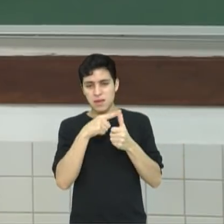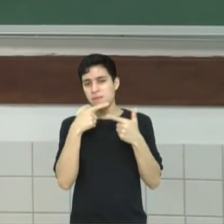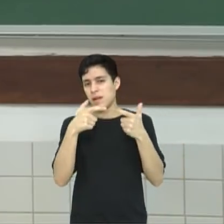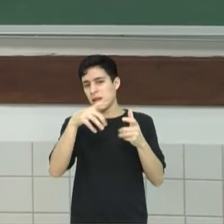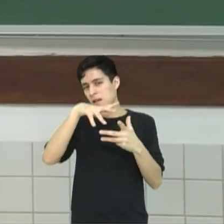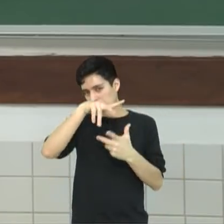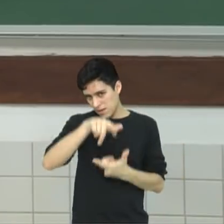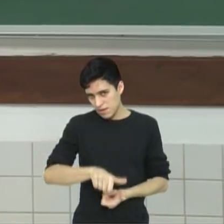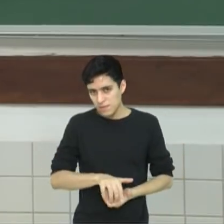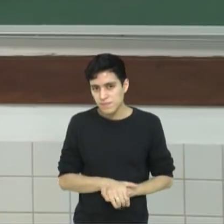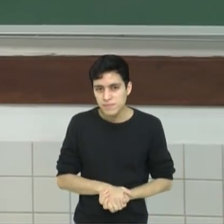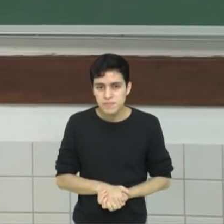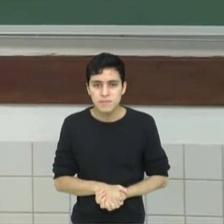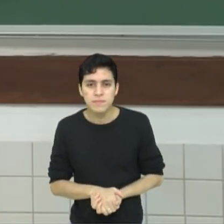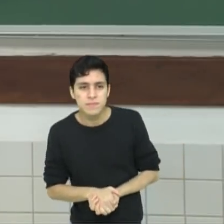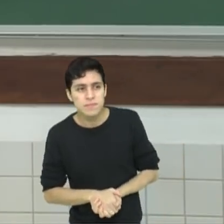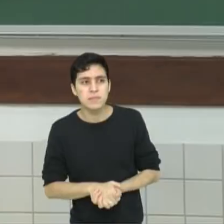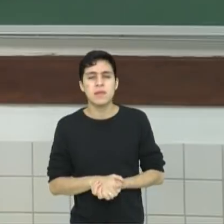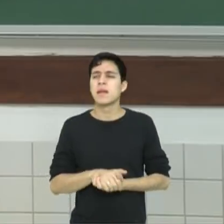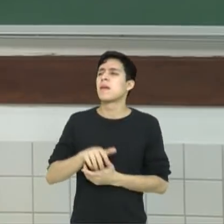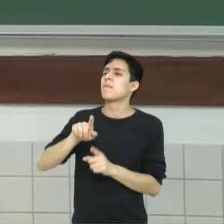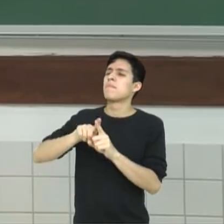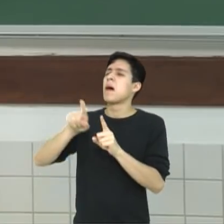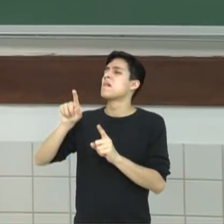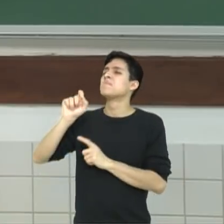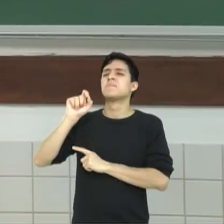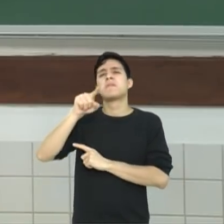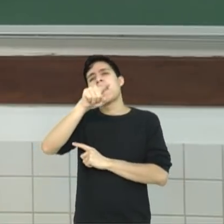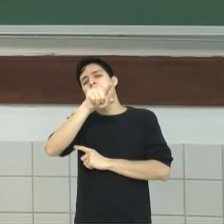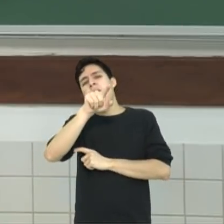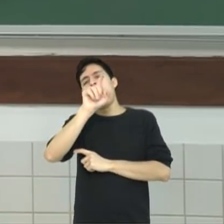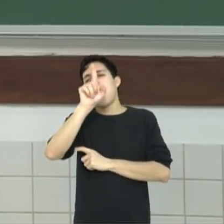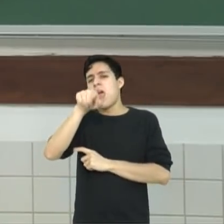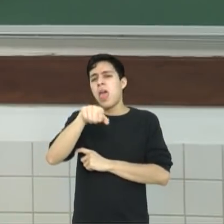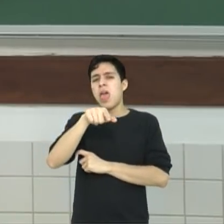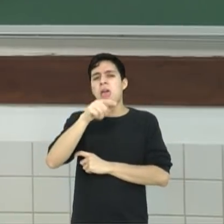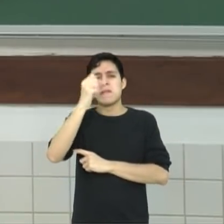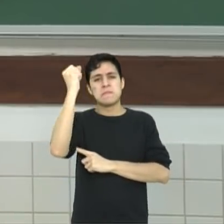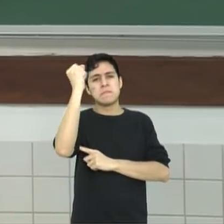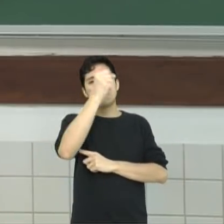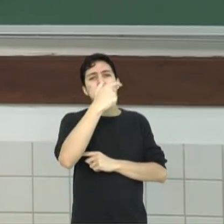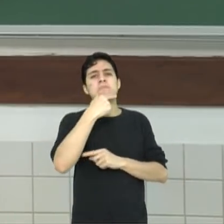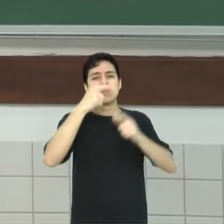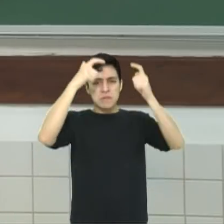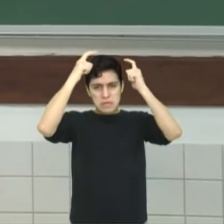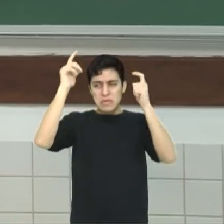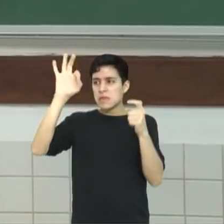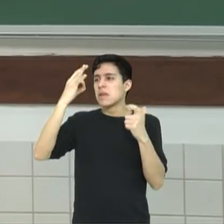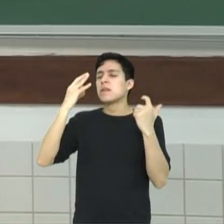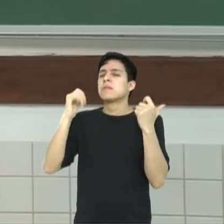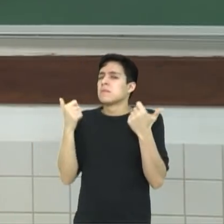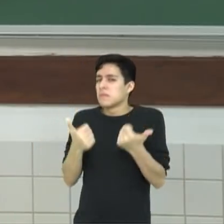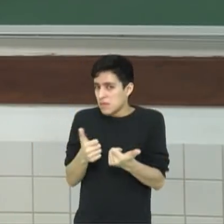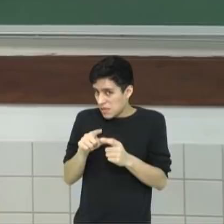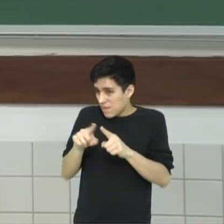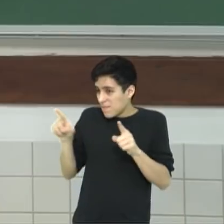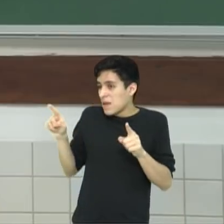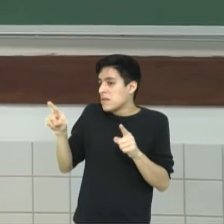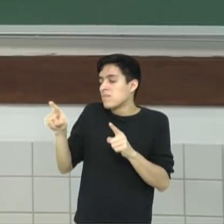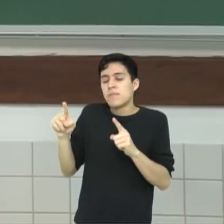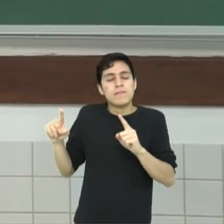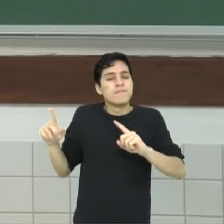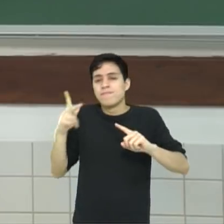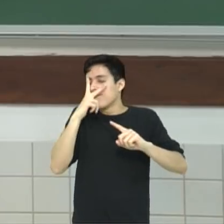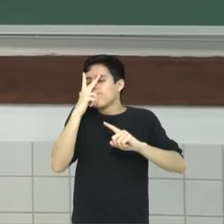Guerra Mundial. Mas não é a morte lá, professor, lá o assassinato do príncipe francês. Exatamente, isso é o